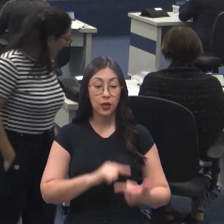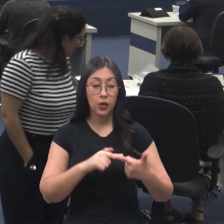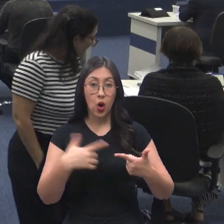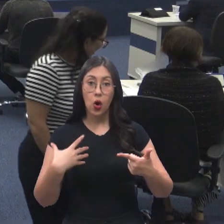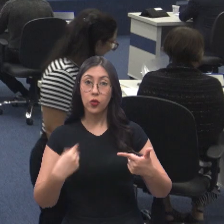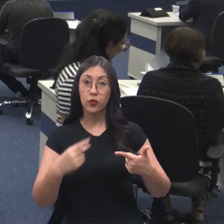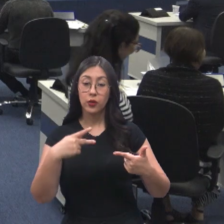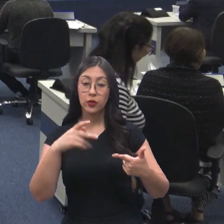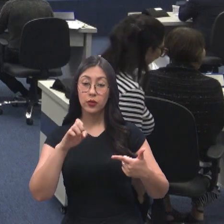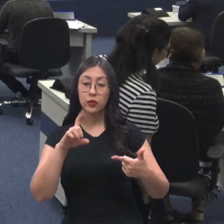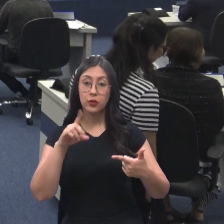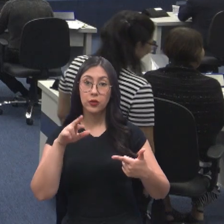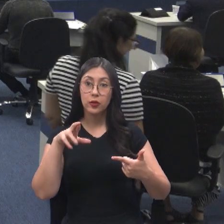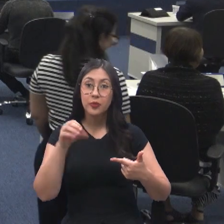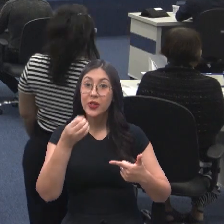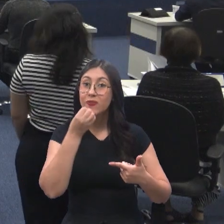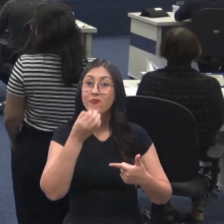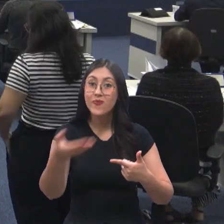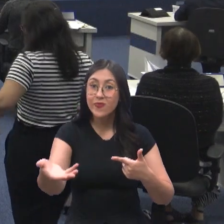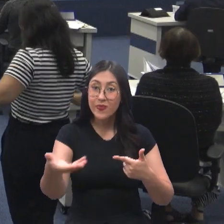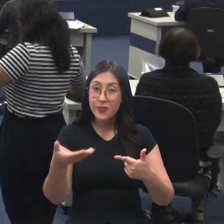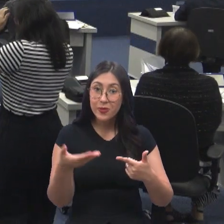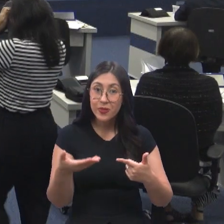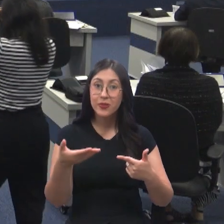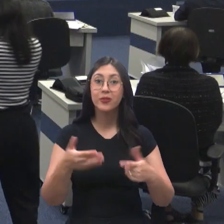bem-vindo aqui.